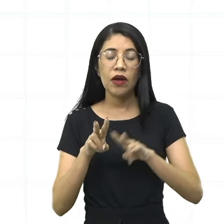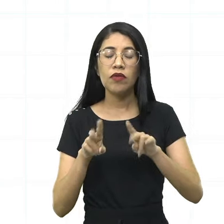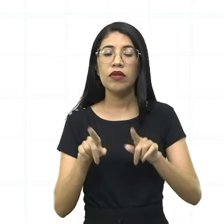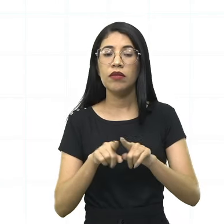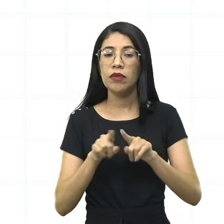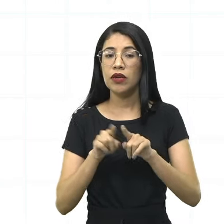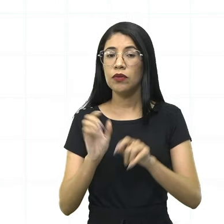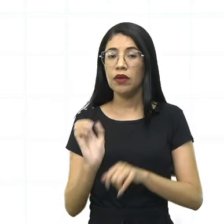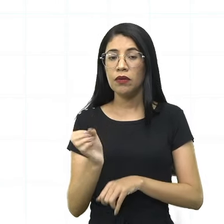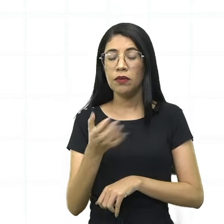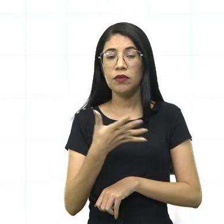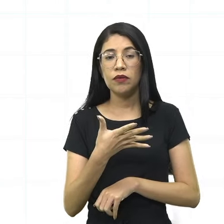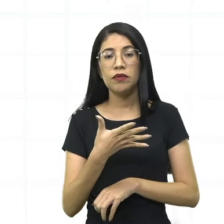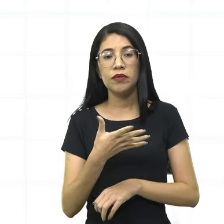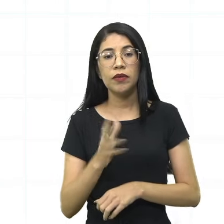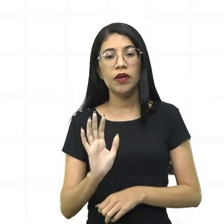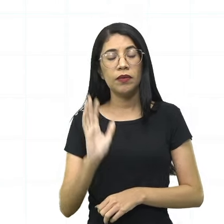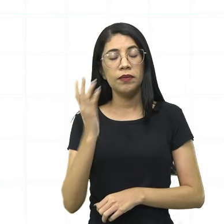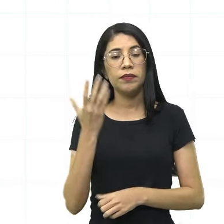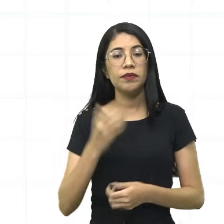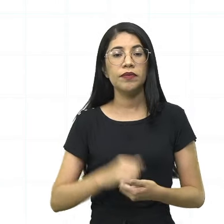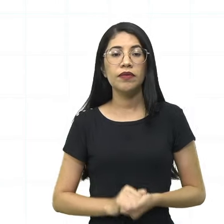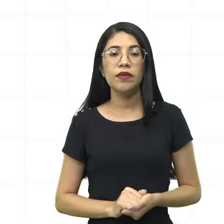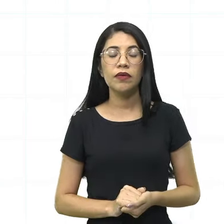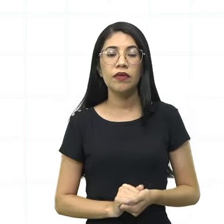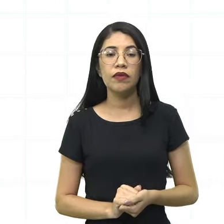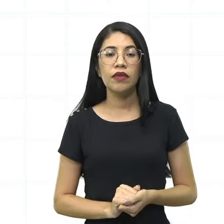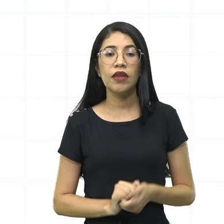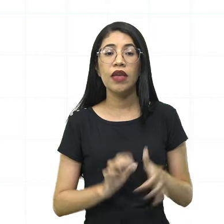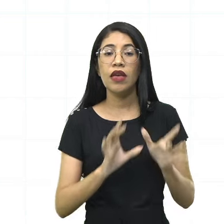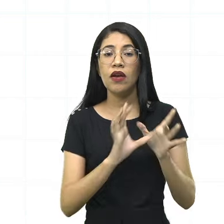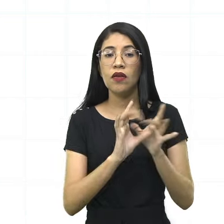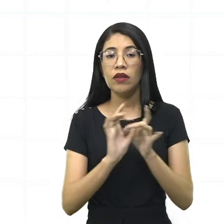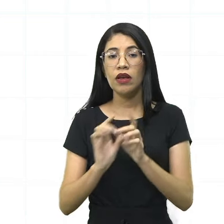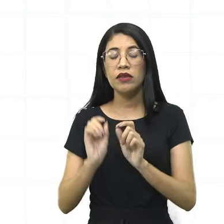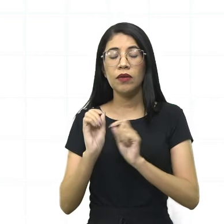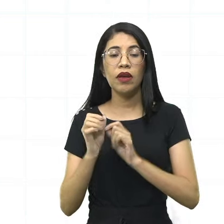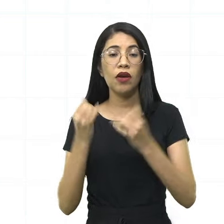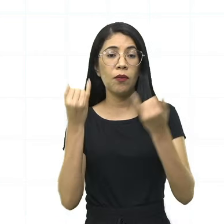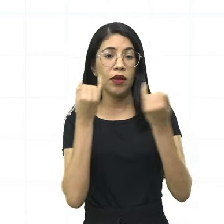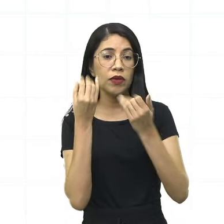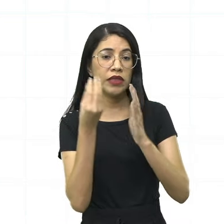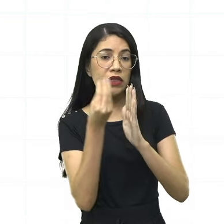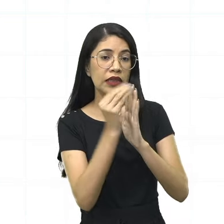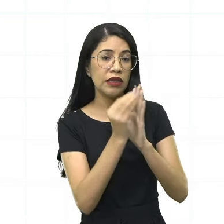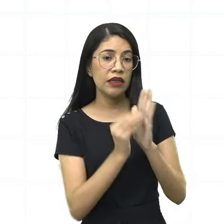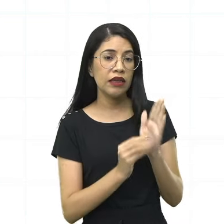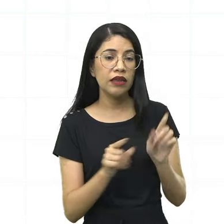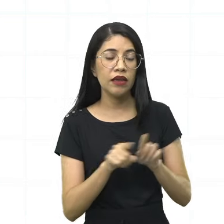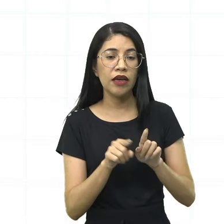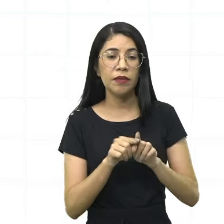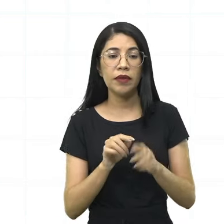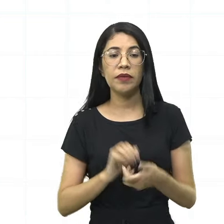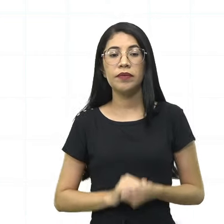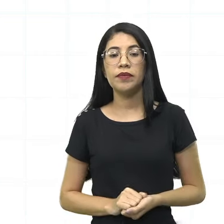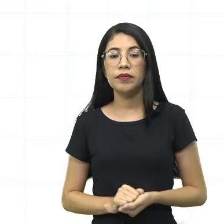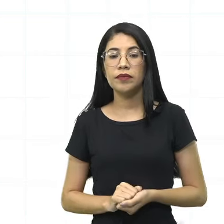acontecem com a gente, e aí é contextualizada por uma notícia dentro do veículo. Vamos continuar, olha